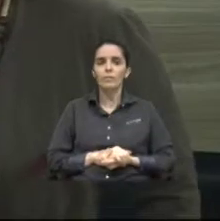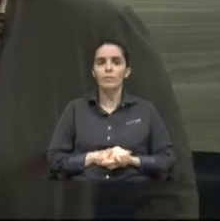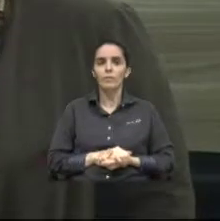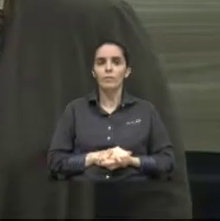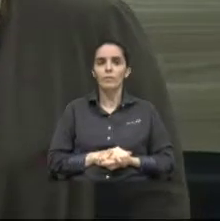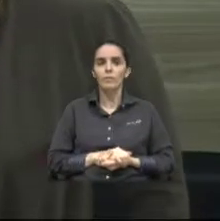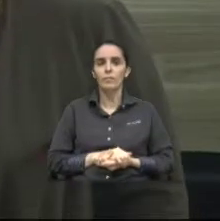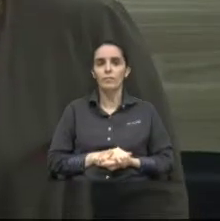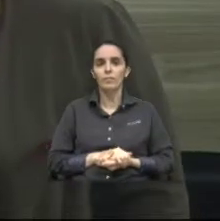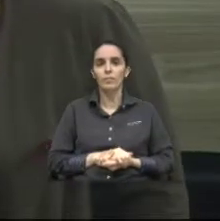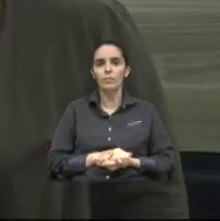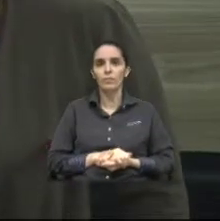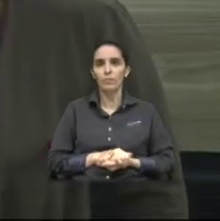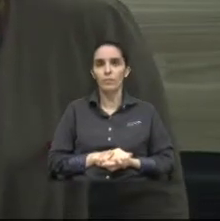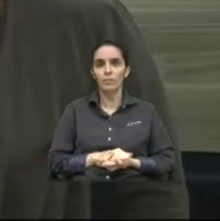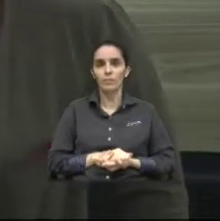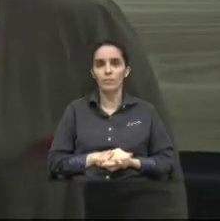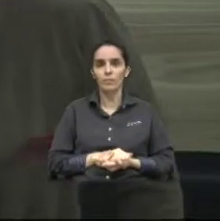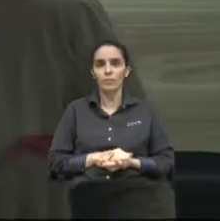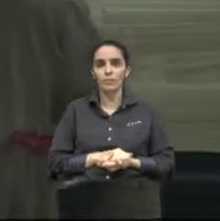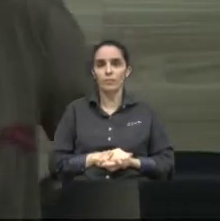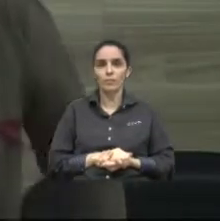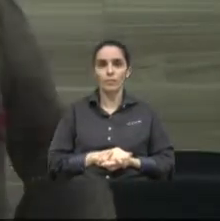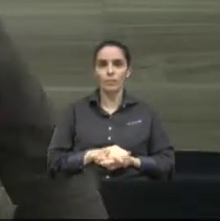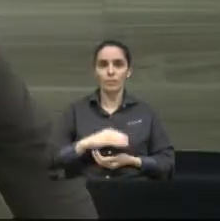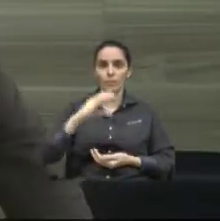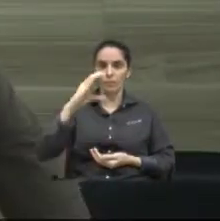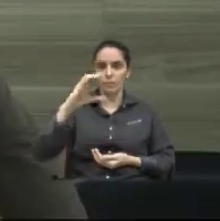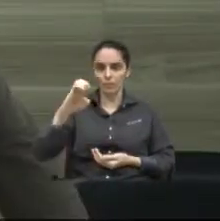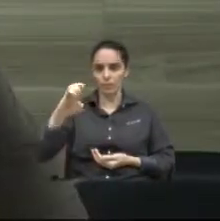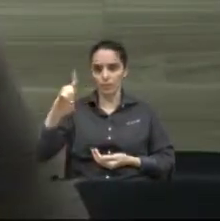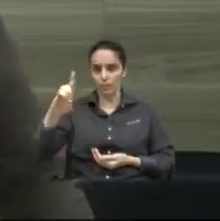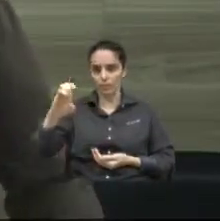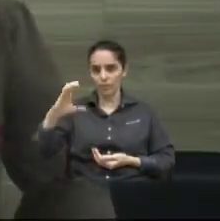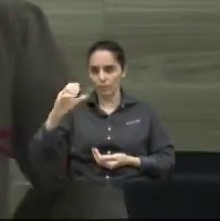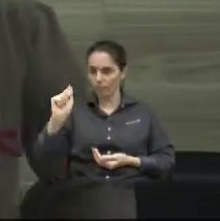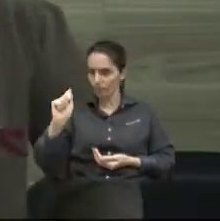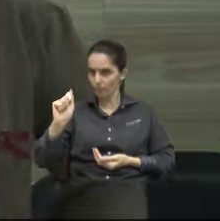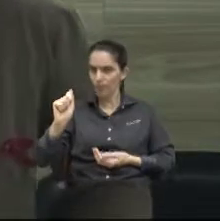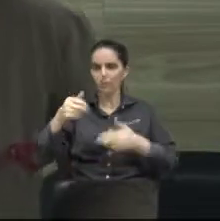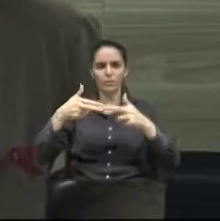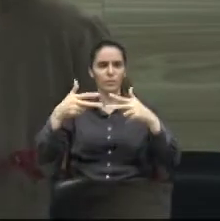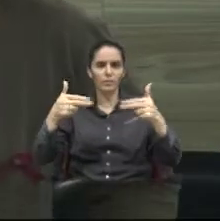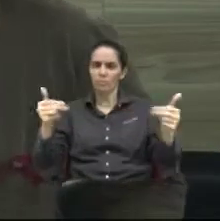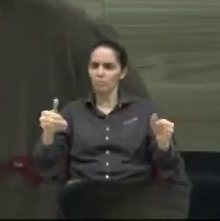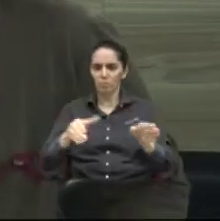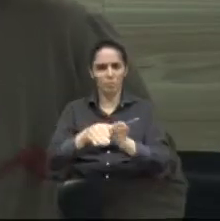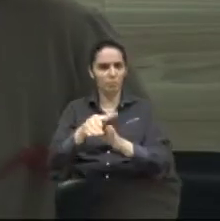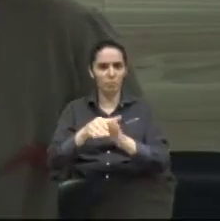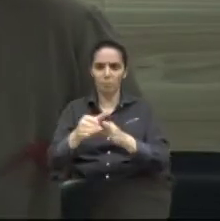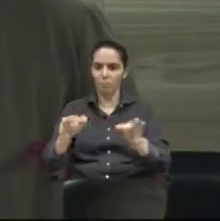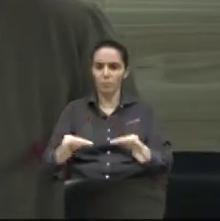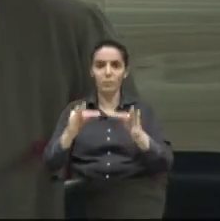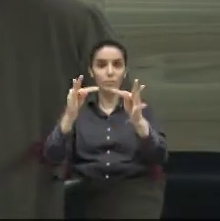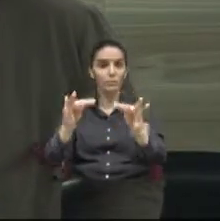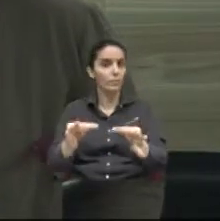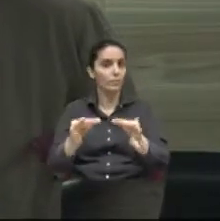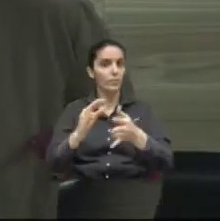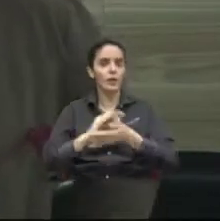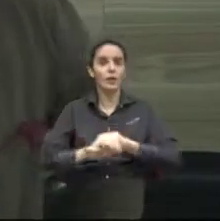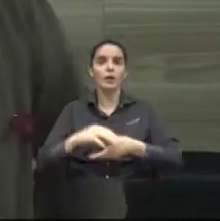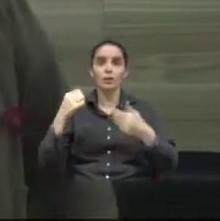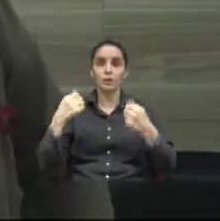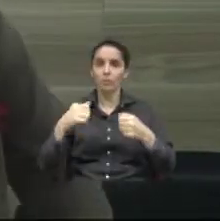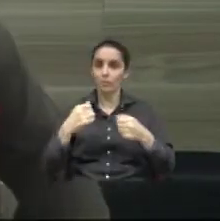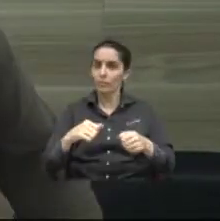tanto eu acho que ao SEDECA, ao CMDCA, ao Conselho Tutelar, que